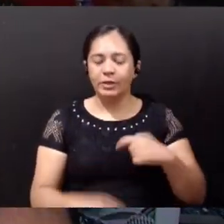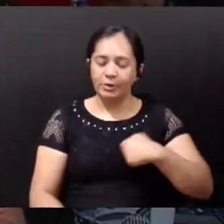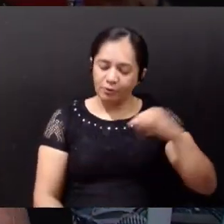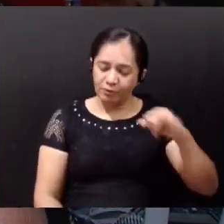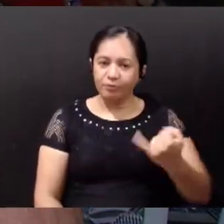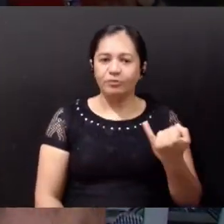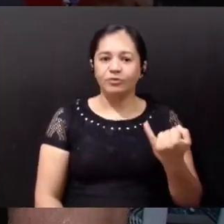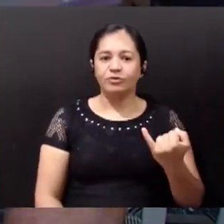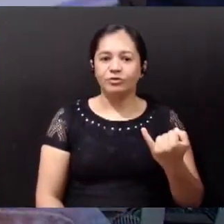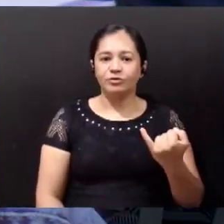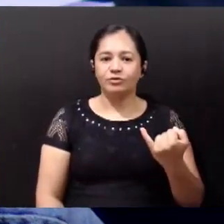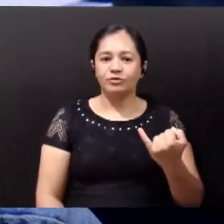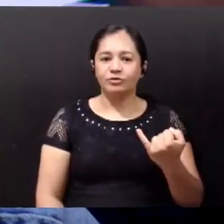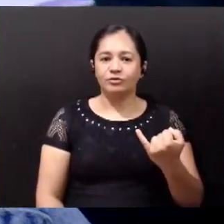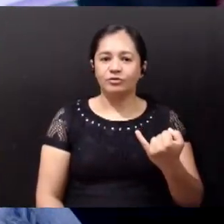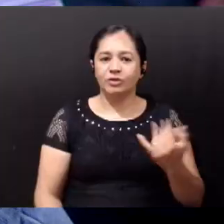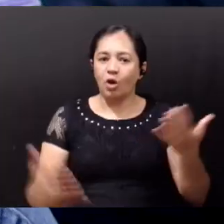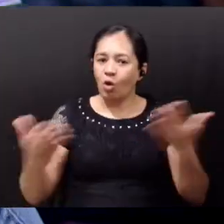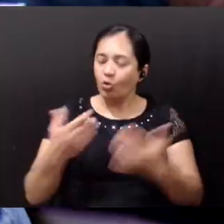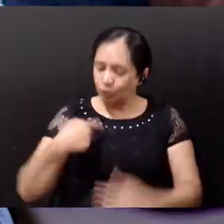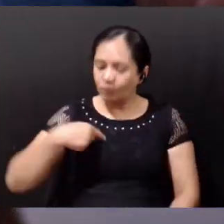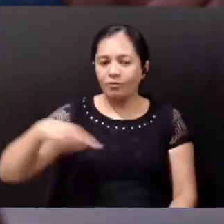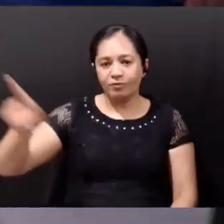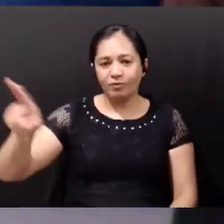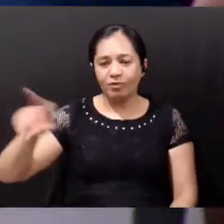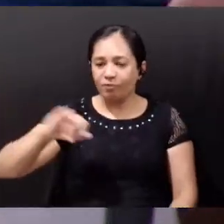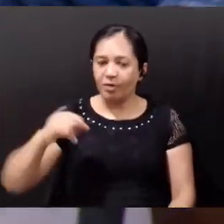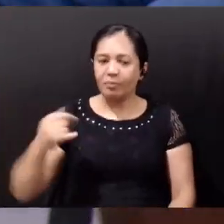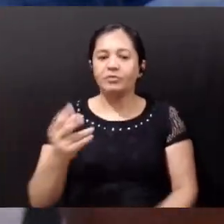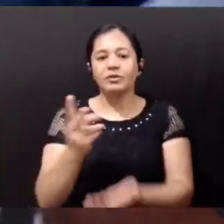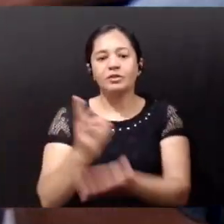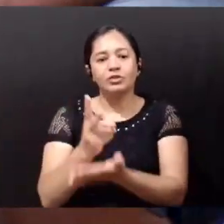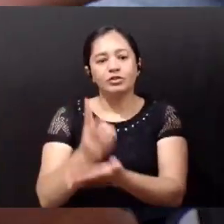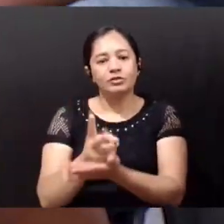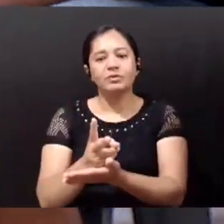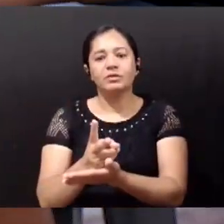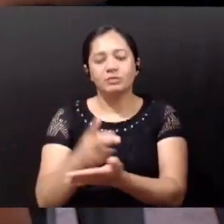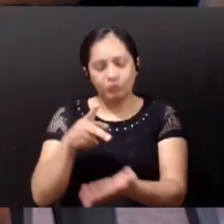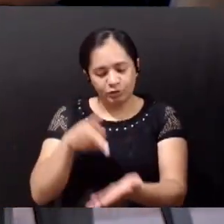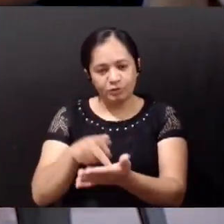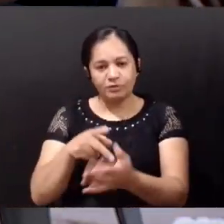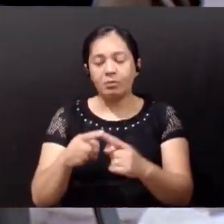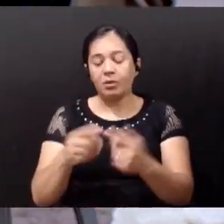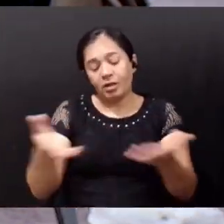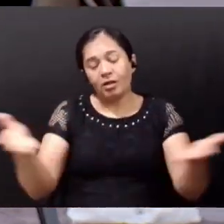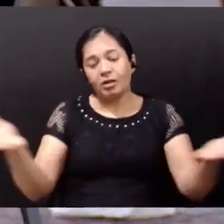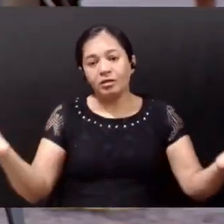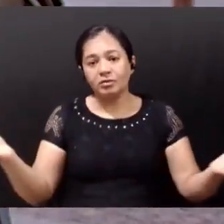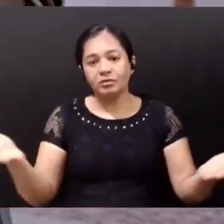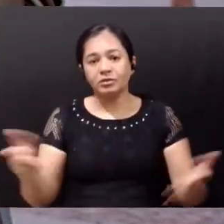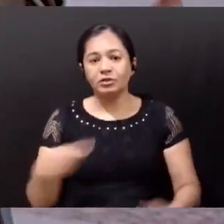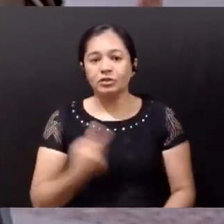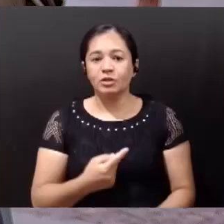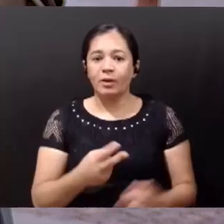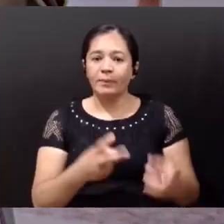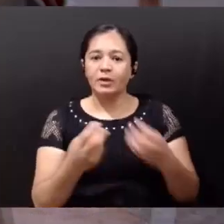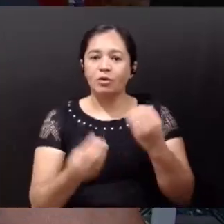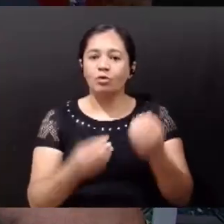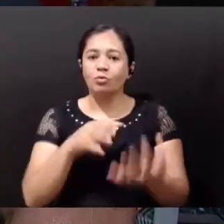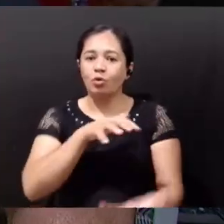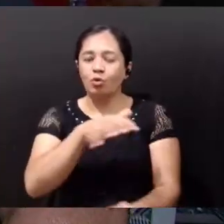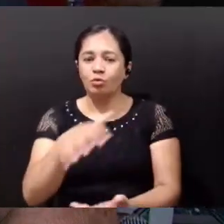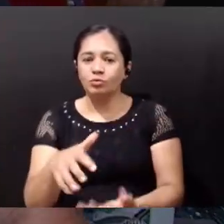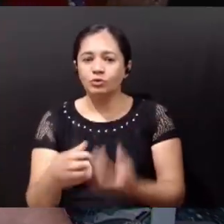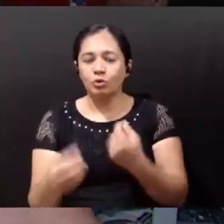eu vou aproveitar mesmo porque assim, tá aí, né? Entendeu? A gente tá vendo aí como que tá o mundo, como que tá a evolução das coisas